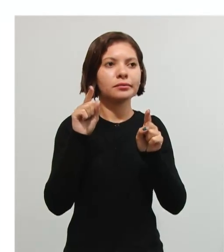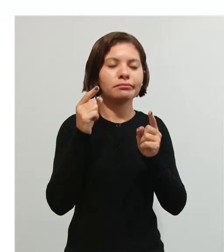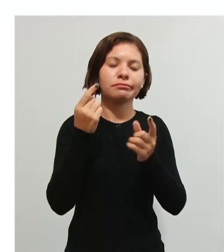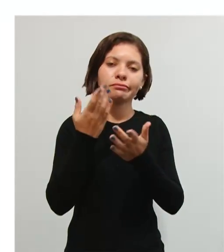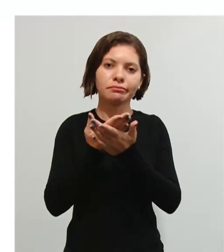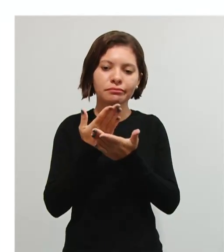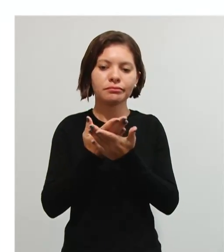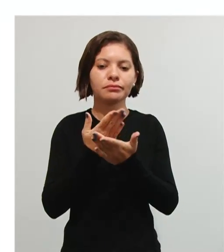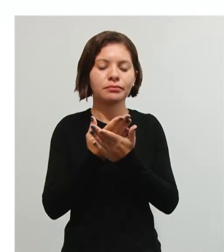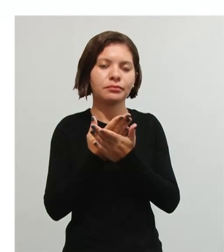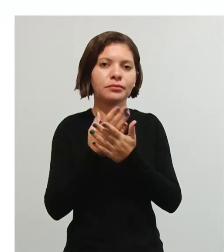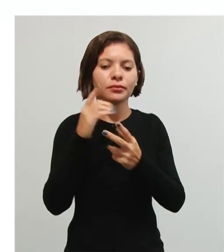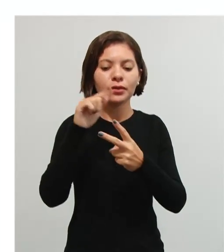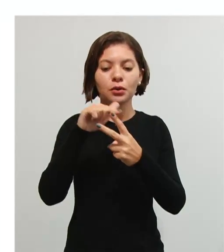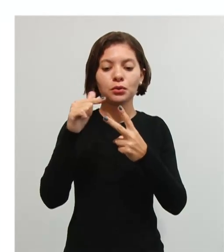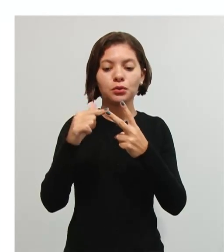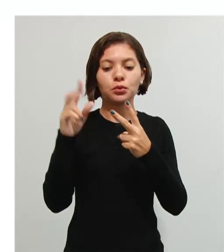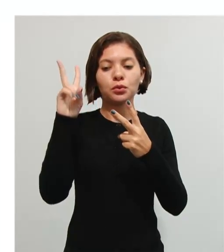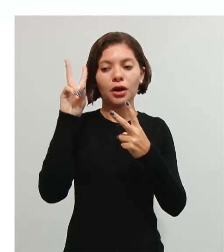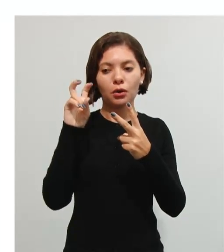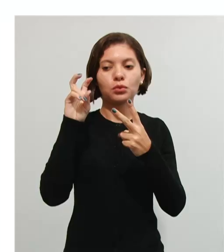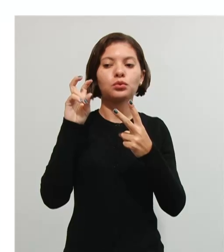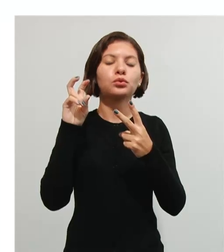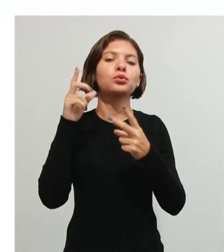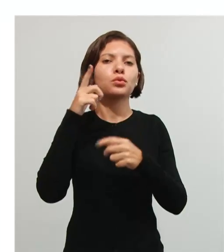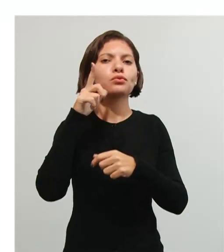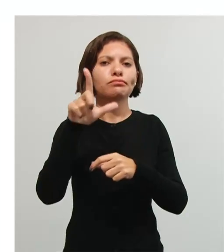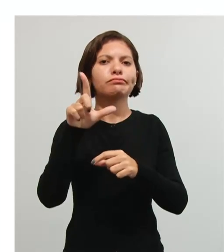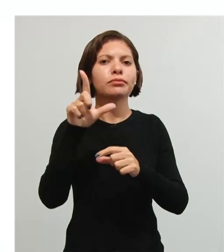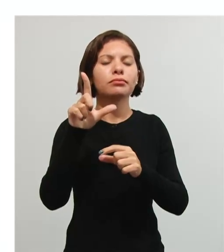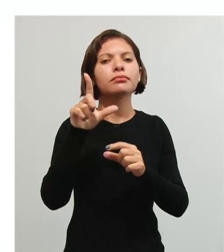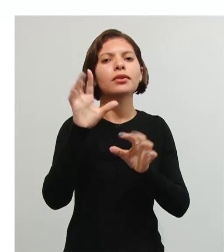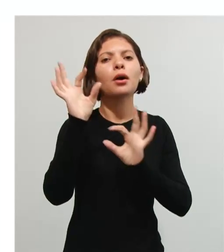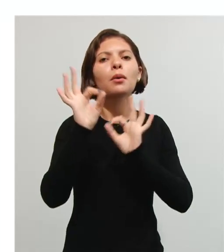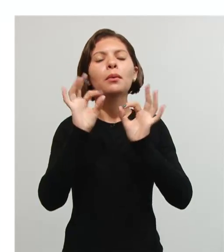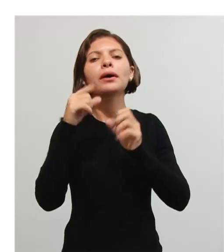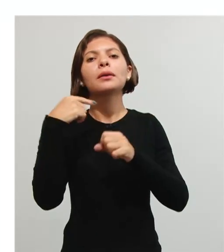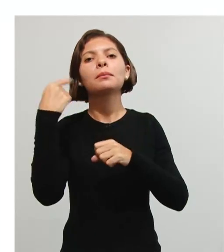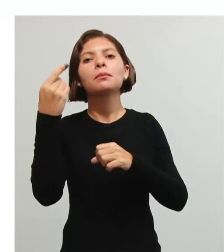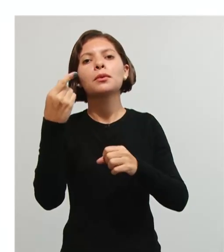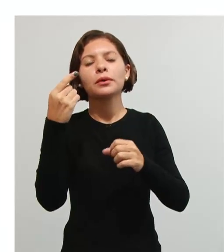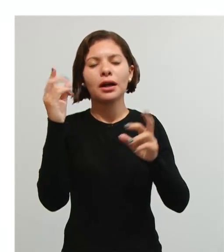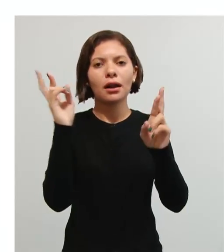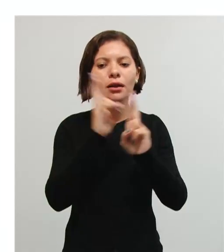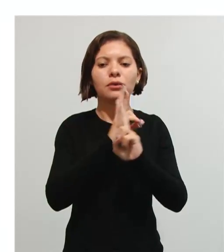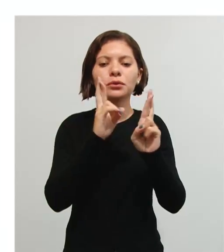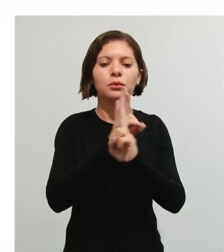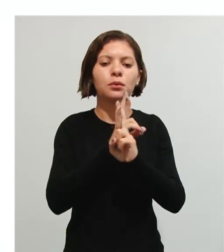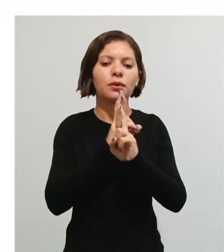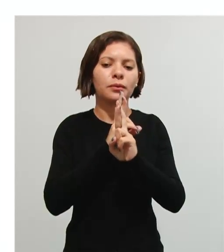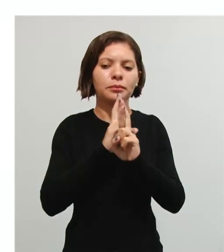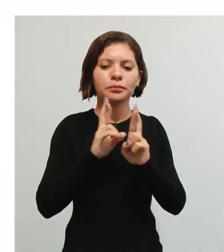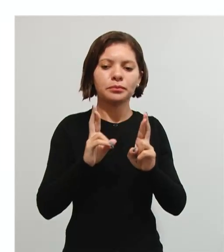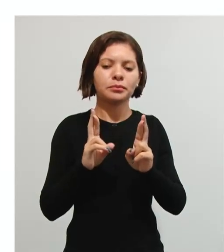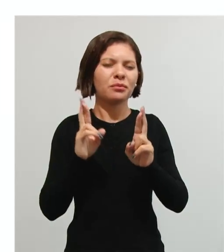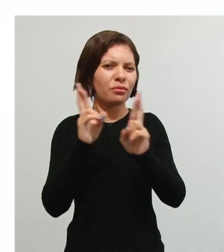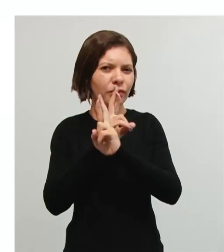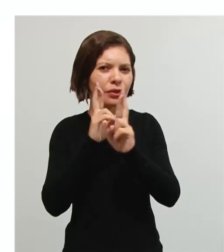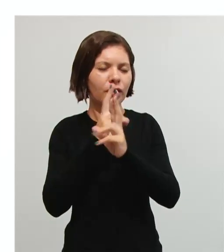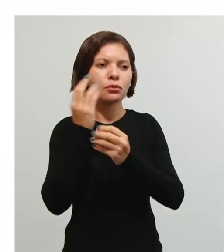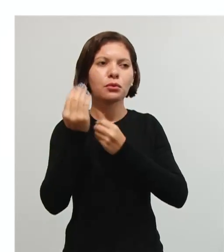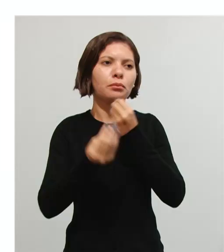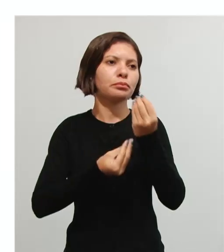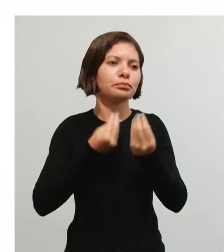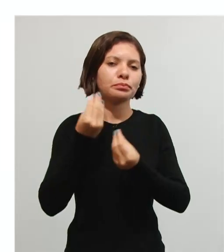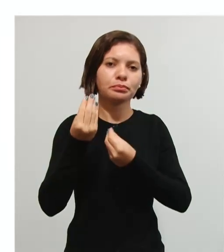você consegue medir. Então, depois você pode relacionar em que medida, né, esses fatores estão relacionados entre